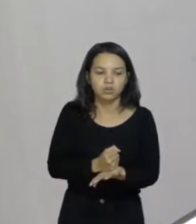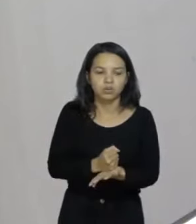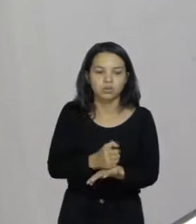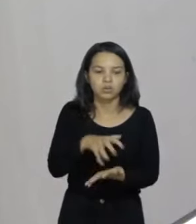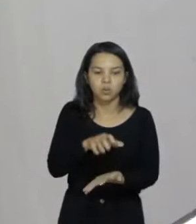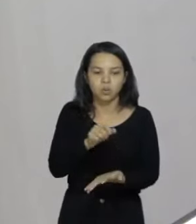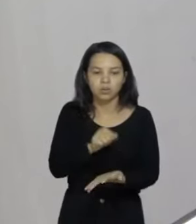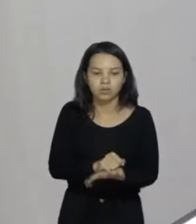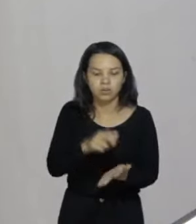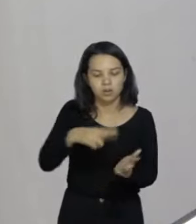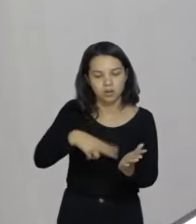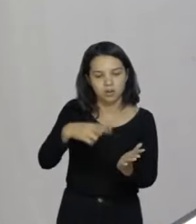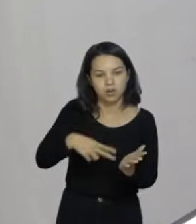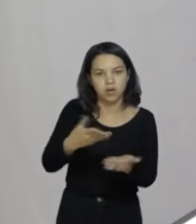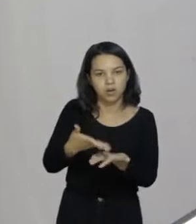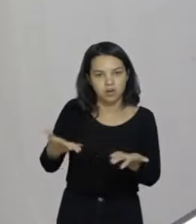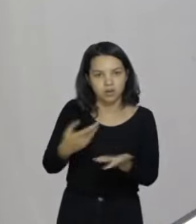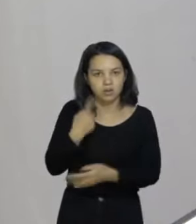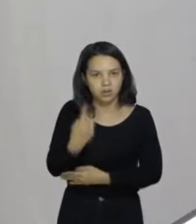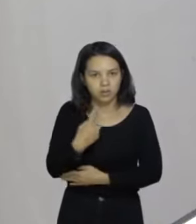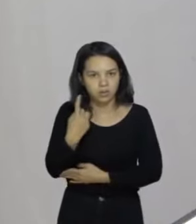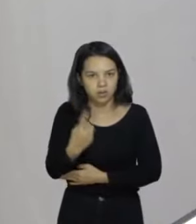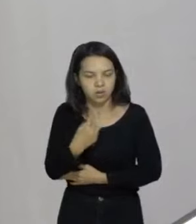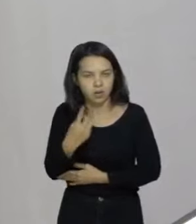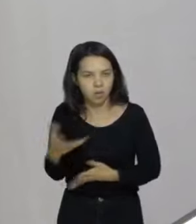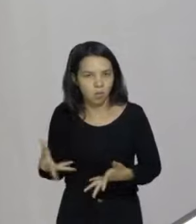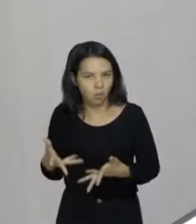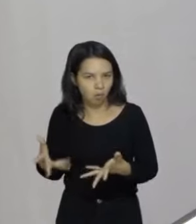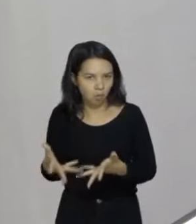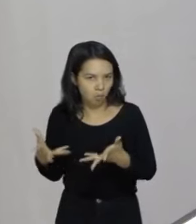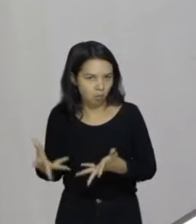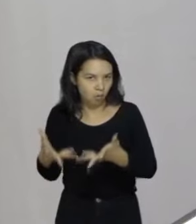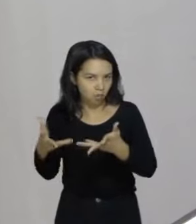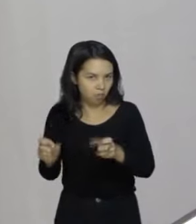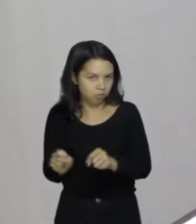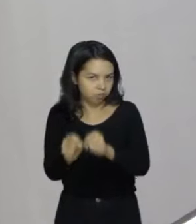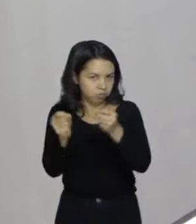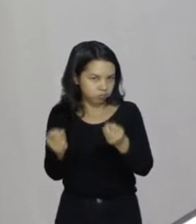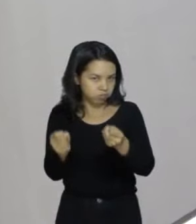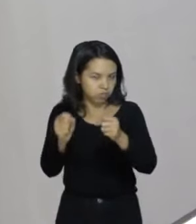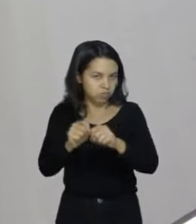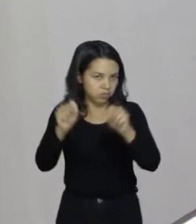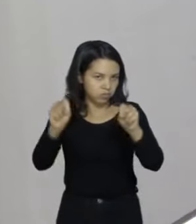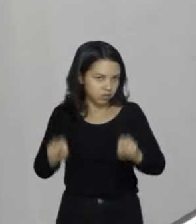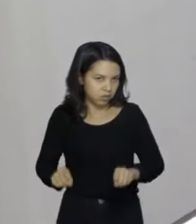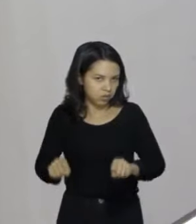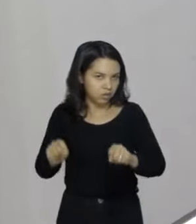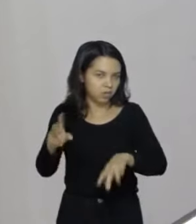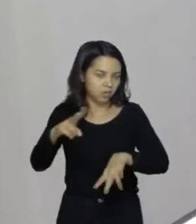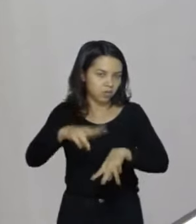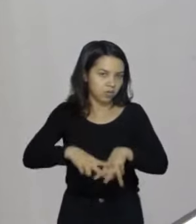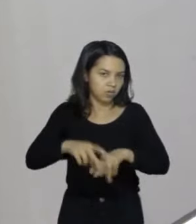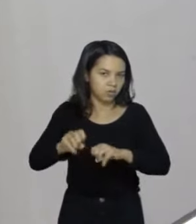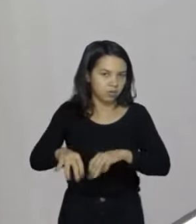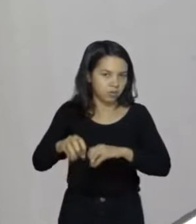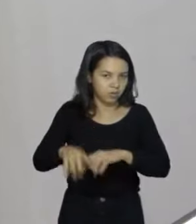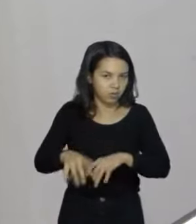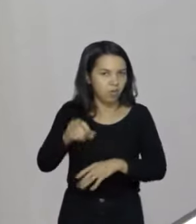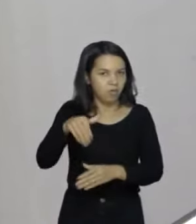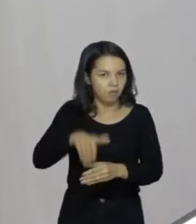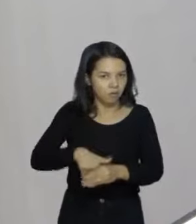Nobre deputados não deixe promover o colapso no sistema prisional e sócio educativo vote sim pela